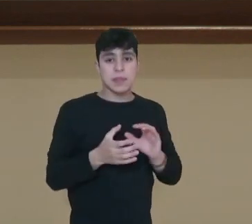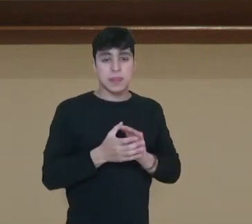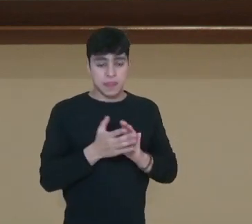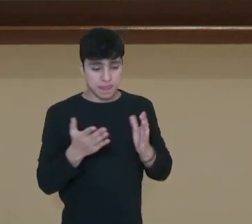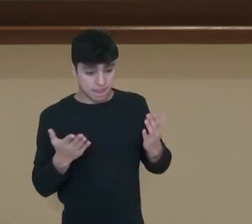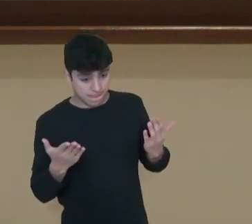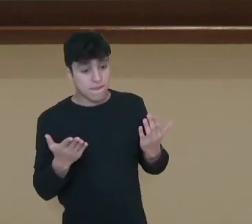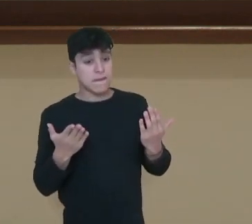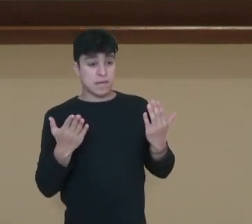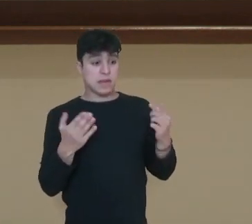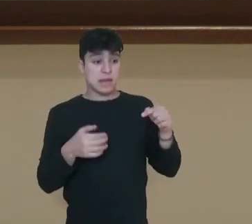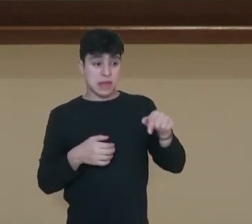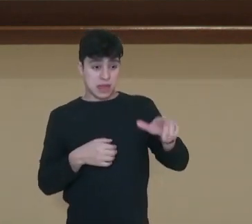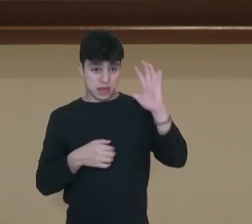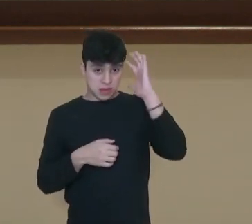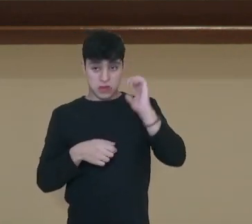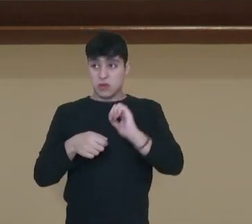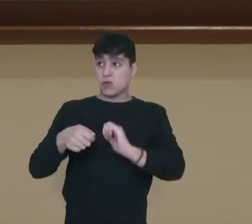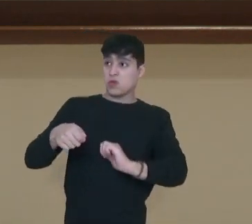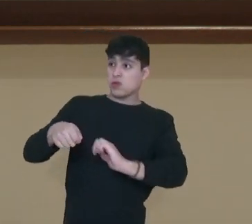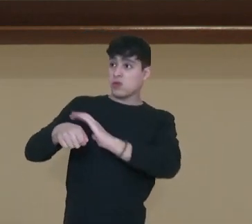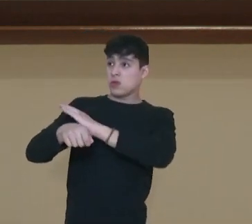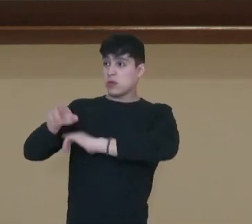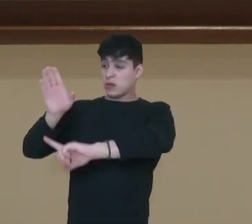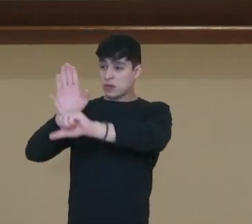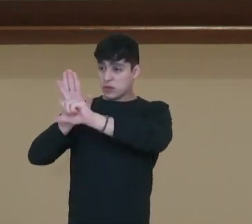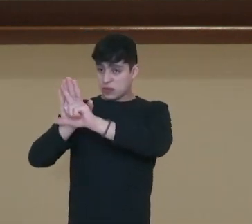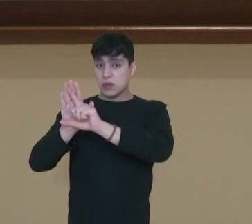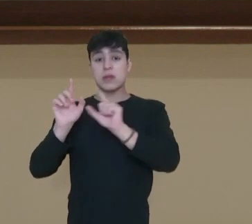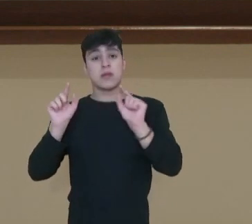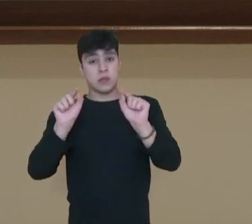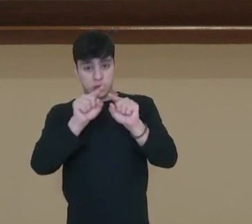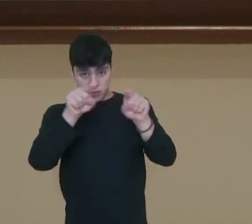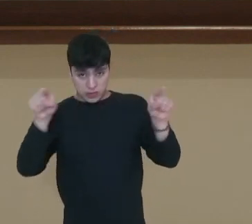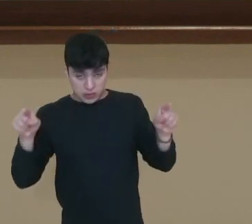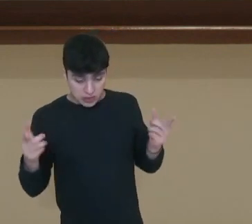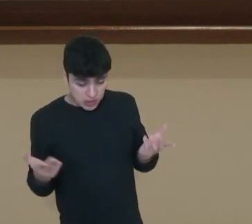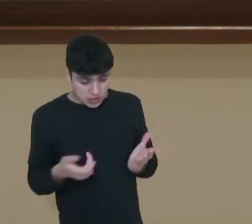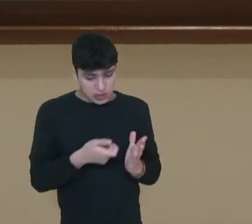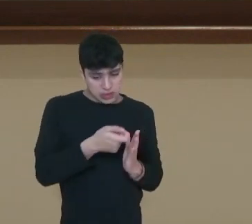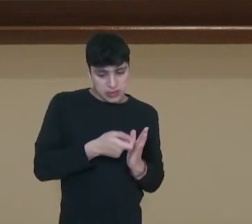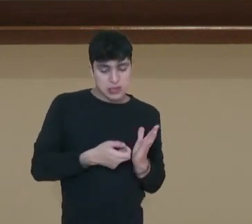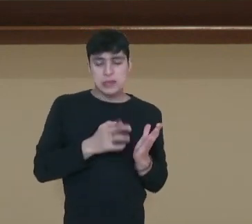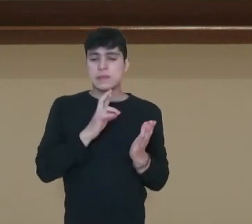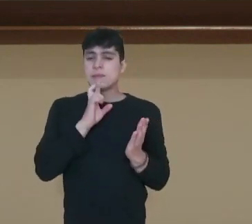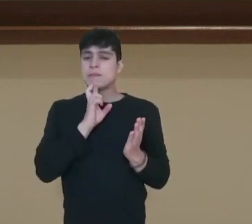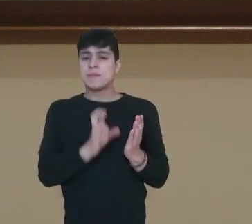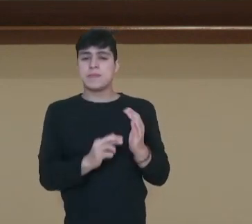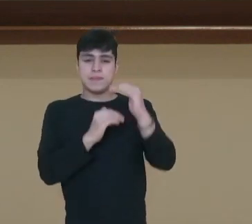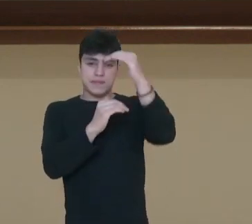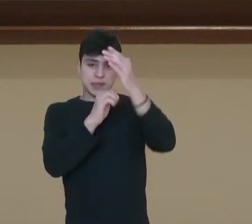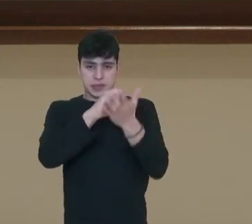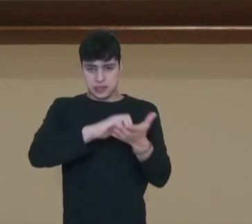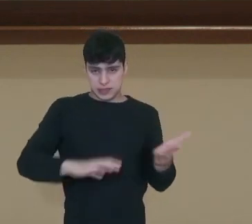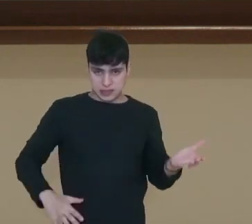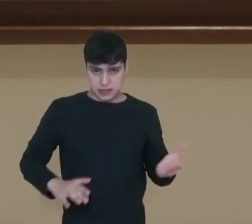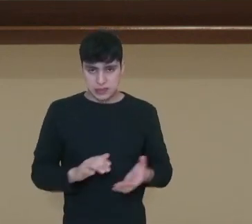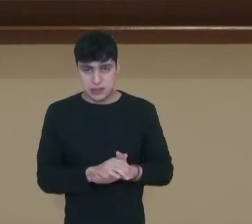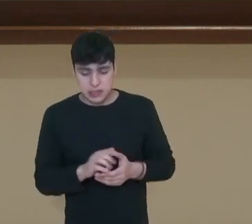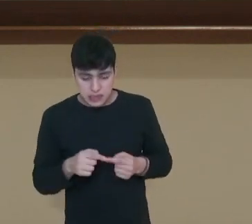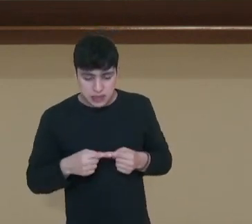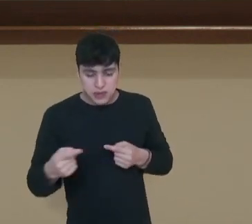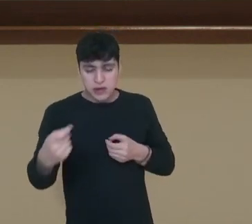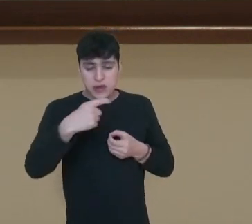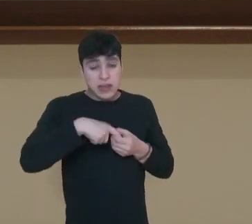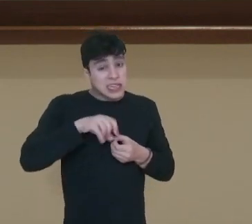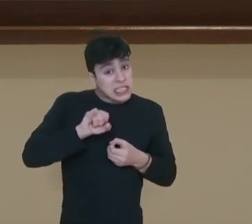bastante importante e vocês vão pegar essas ideias e colocar agora na resposta dessa atividade. Já voltamos